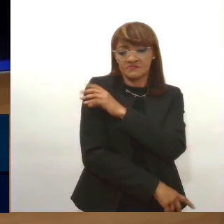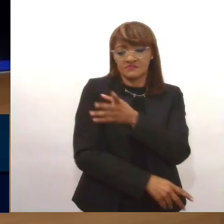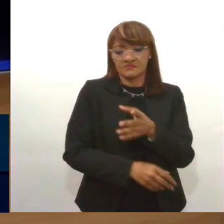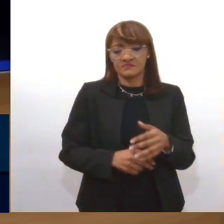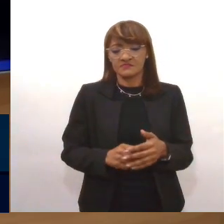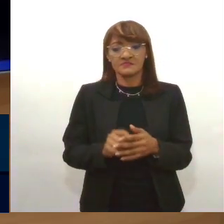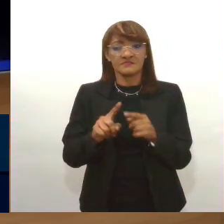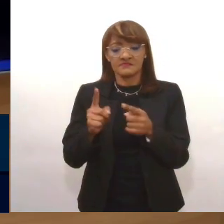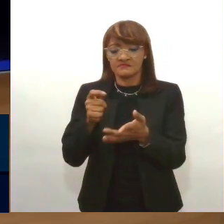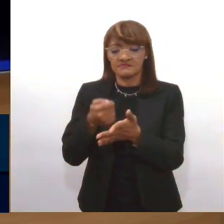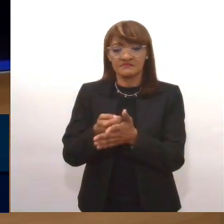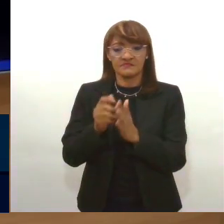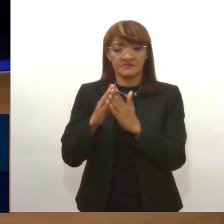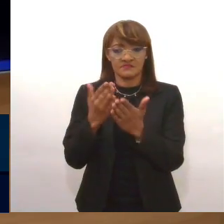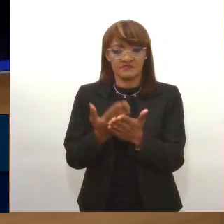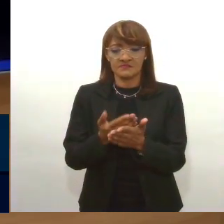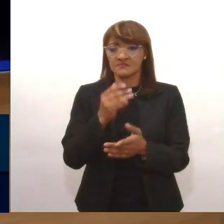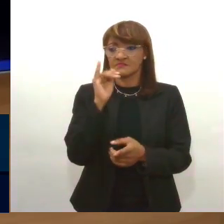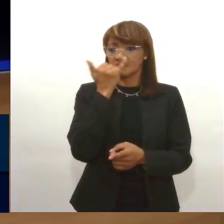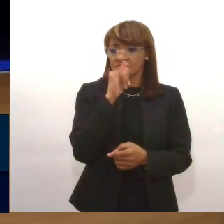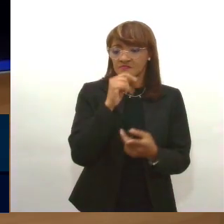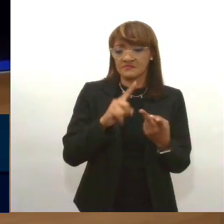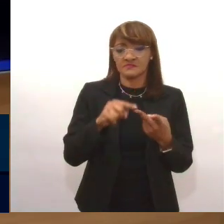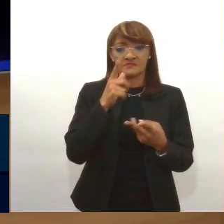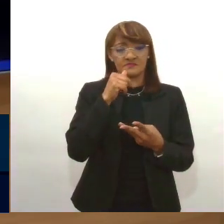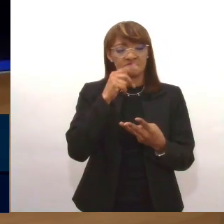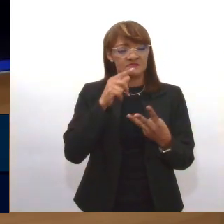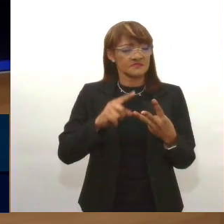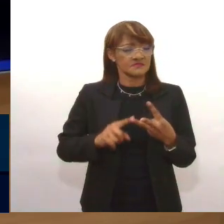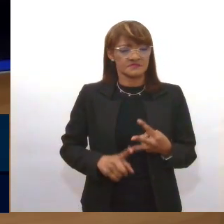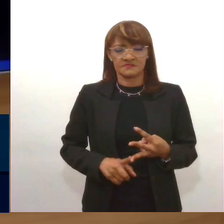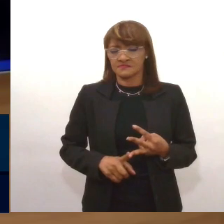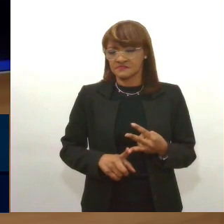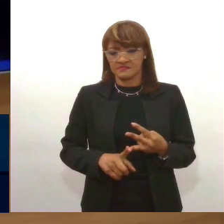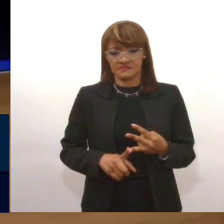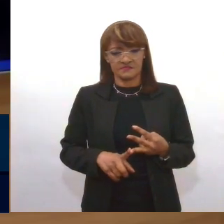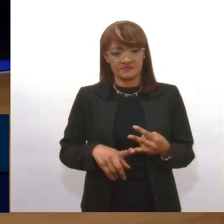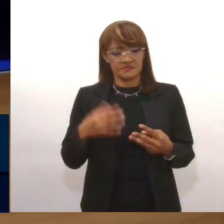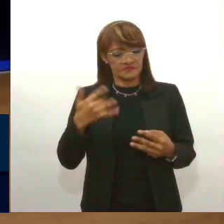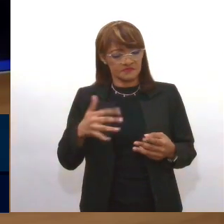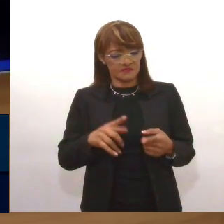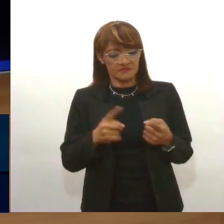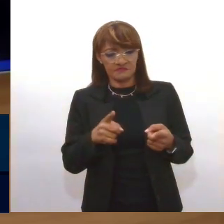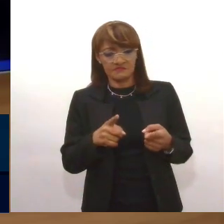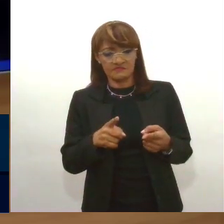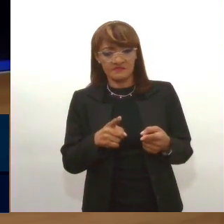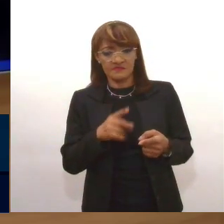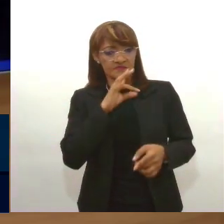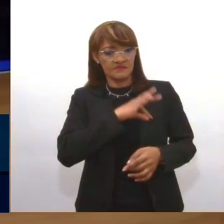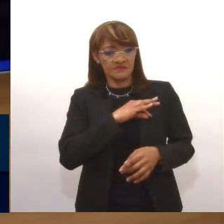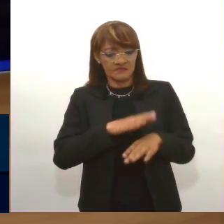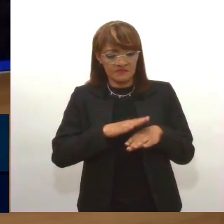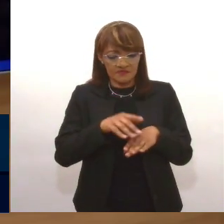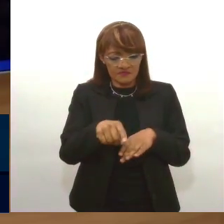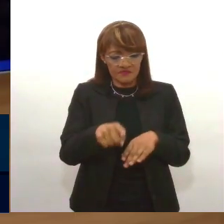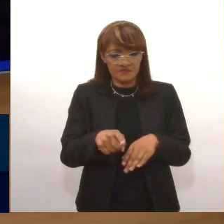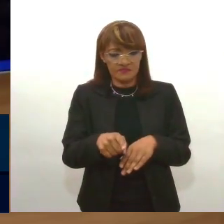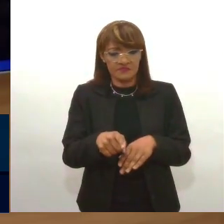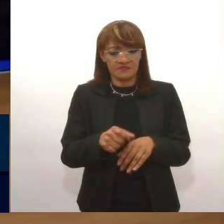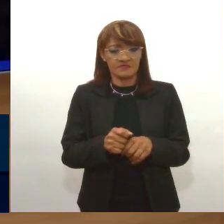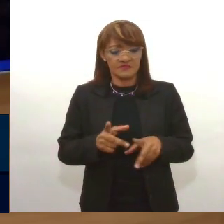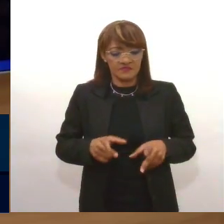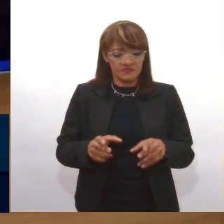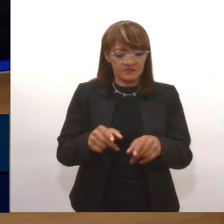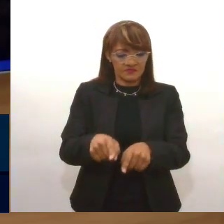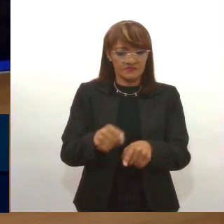paga água que não é barato que sobrevive desse mang desses rio aqui polu desse rio aqui vindo